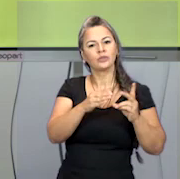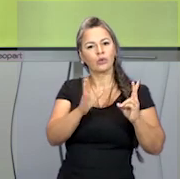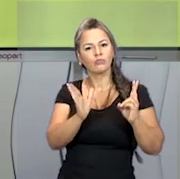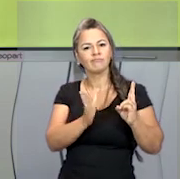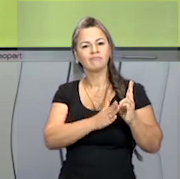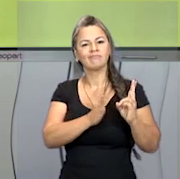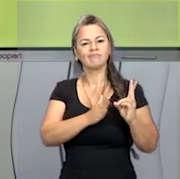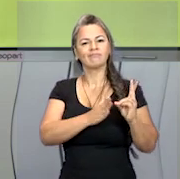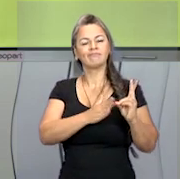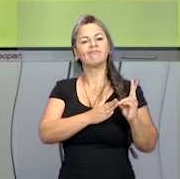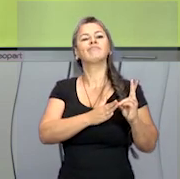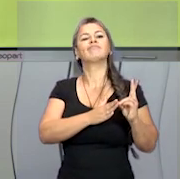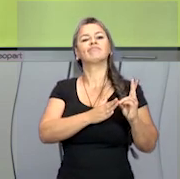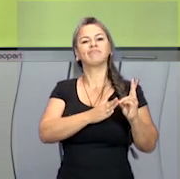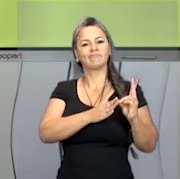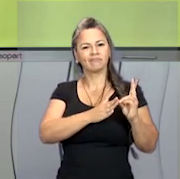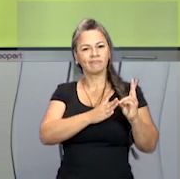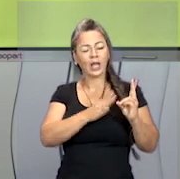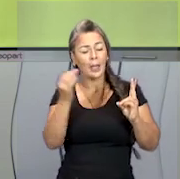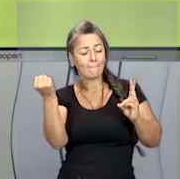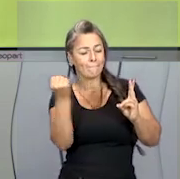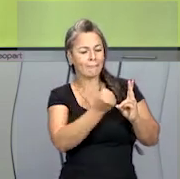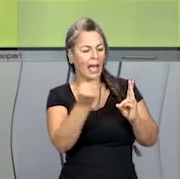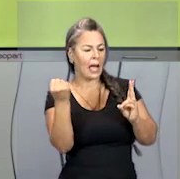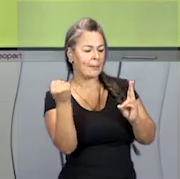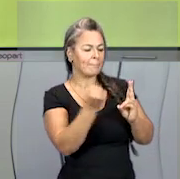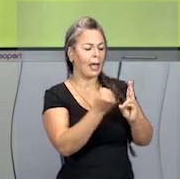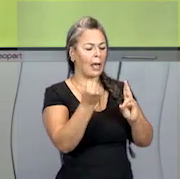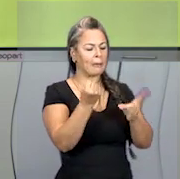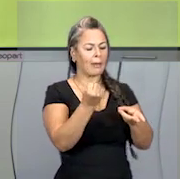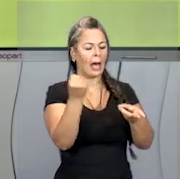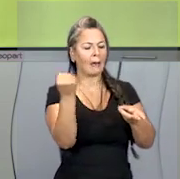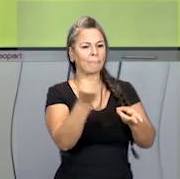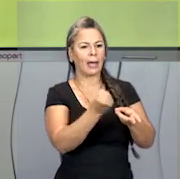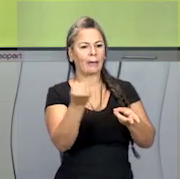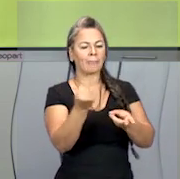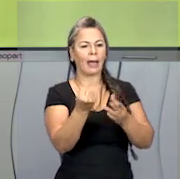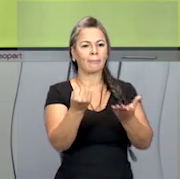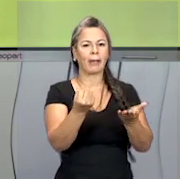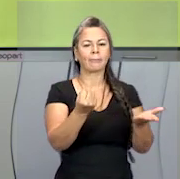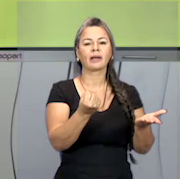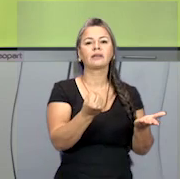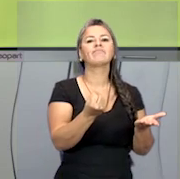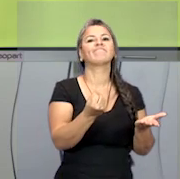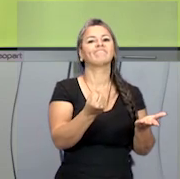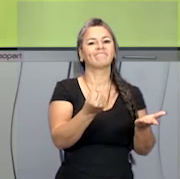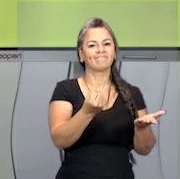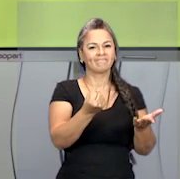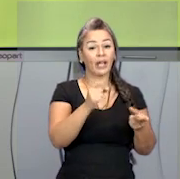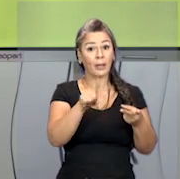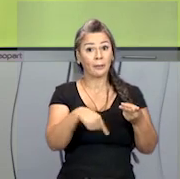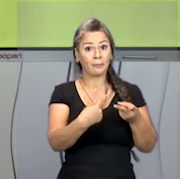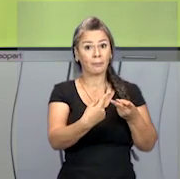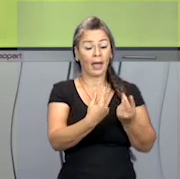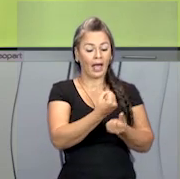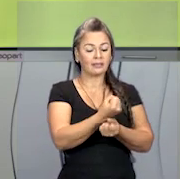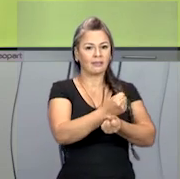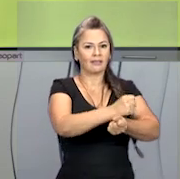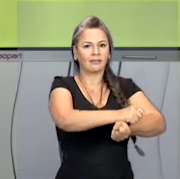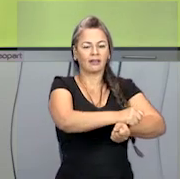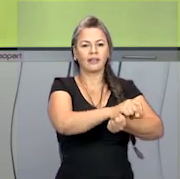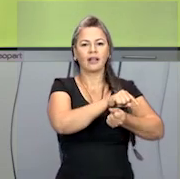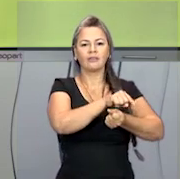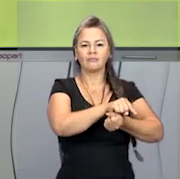e na sequência, que a gente fala aqui do genocídio indígena, a escravidão, a gente acaba vendo